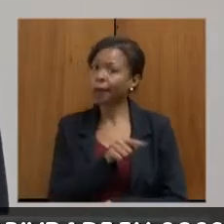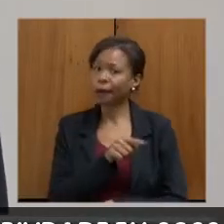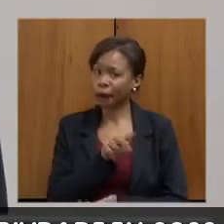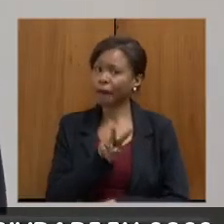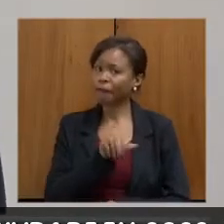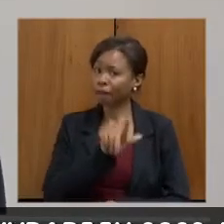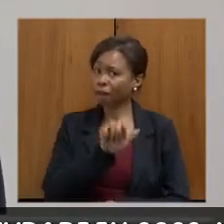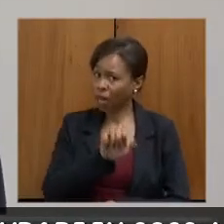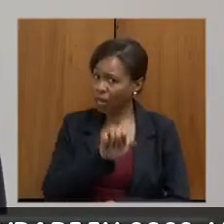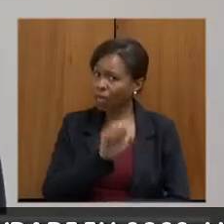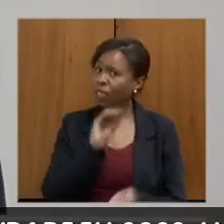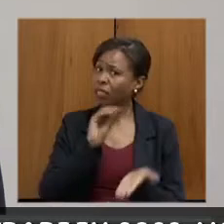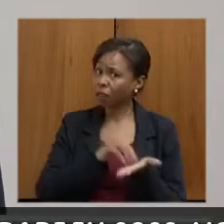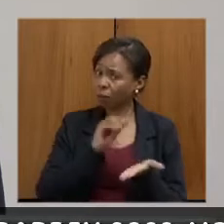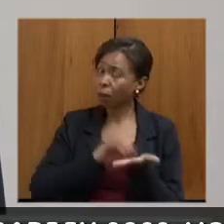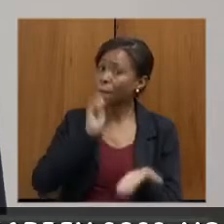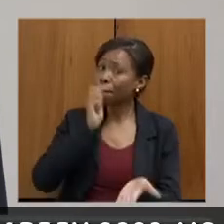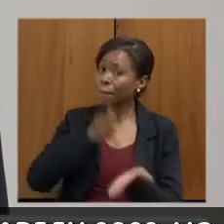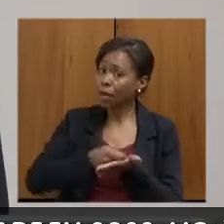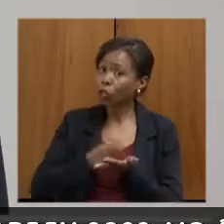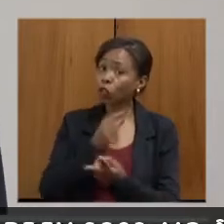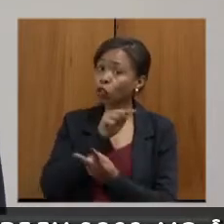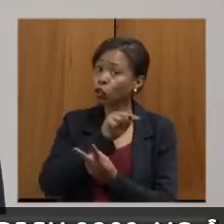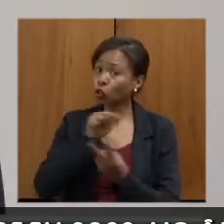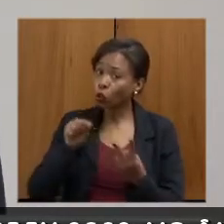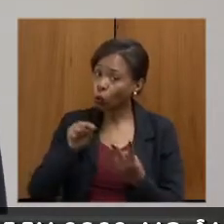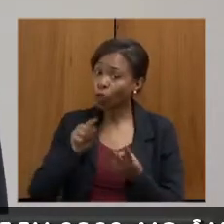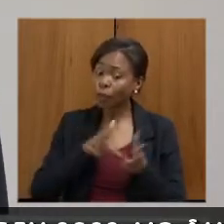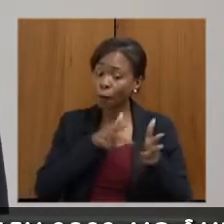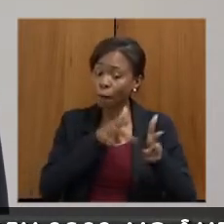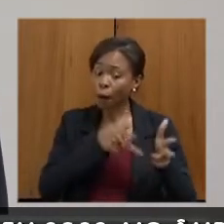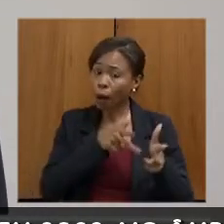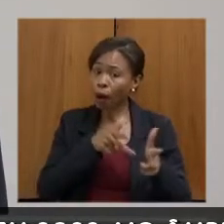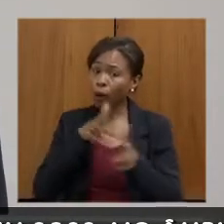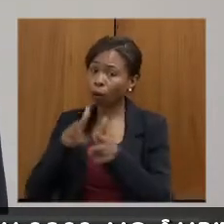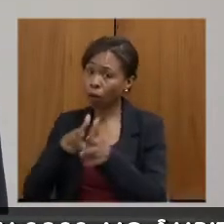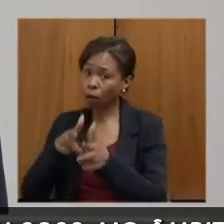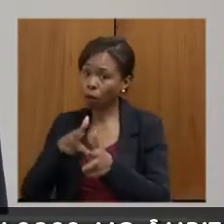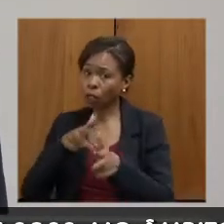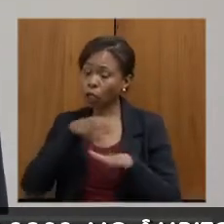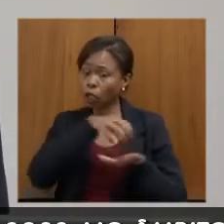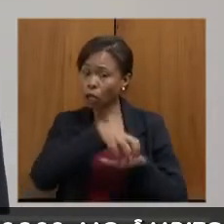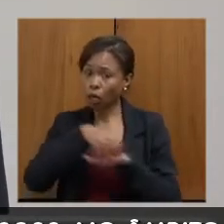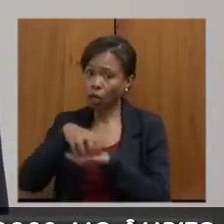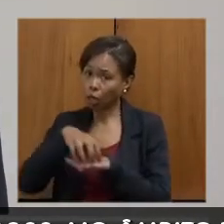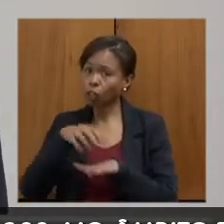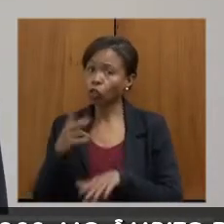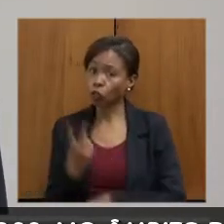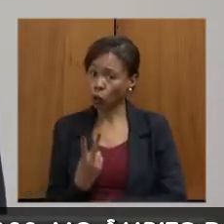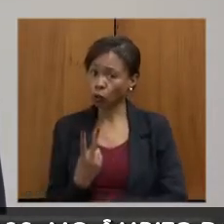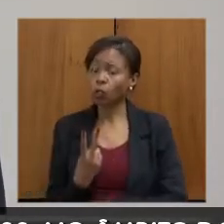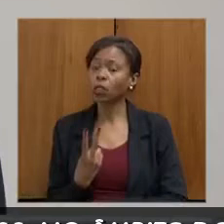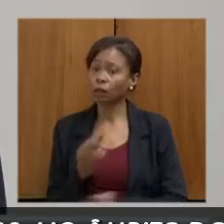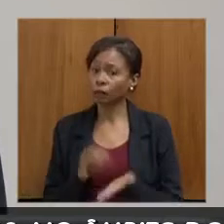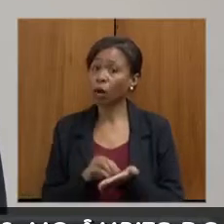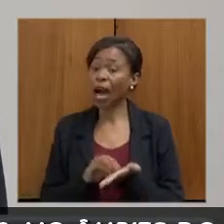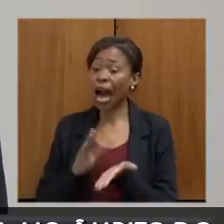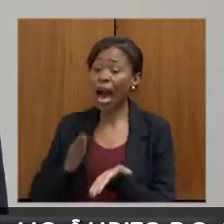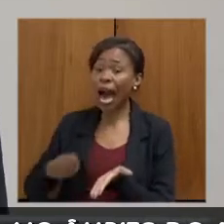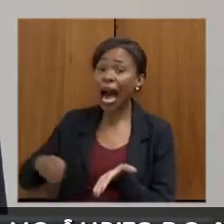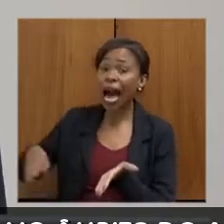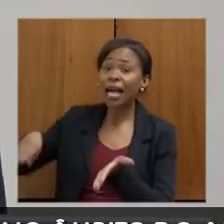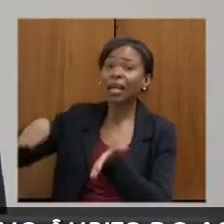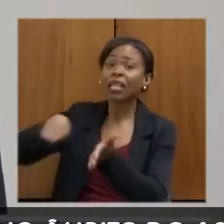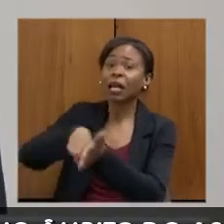renovação dela ela ela se comprometeu até mais um par de trens até Vitória